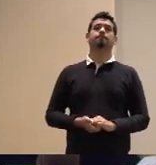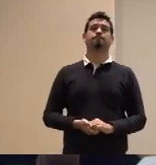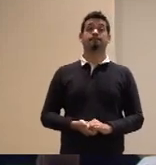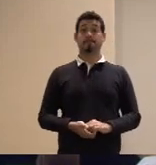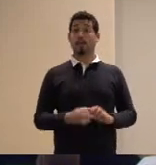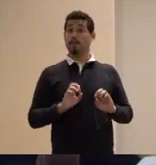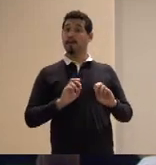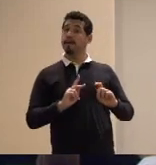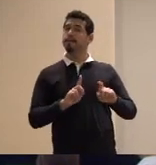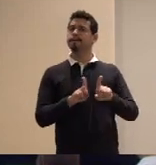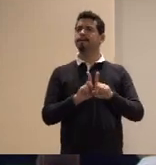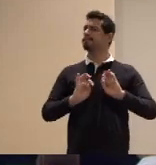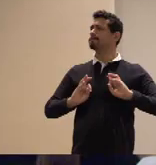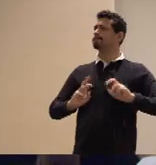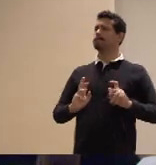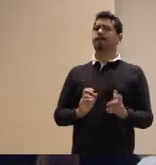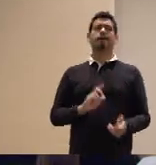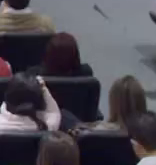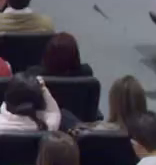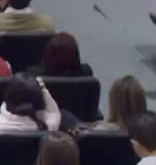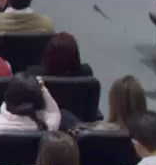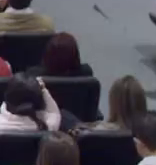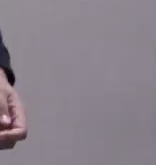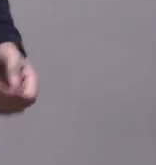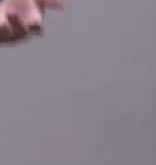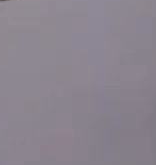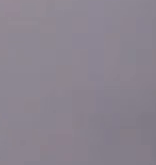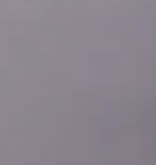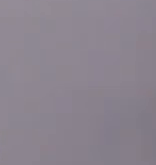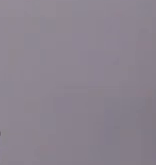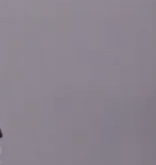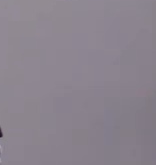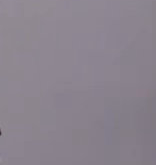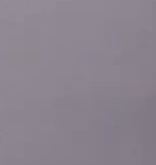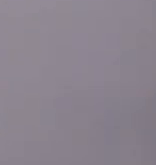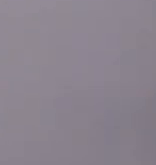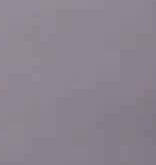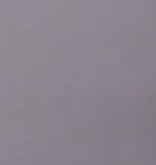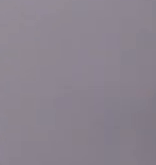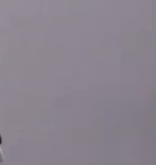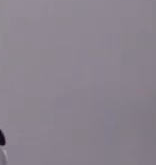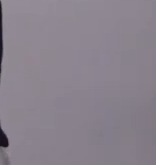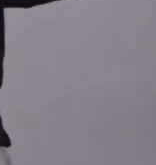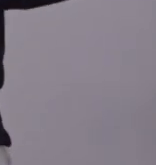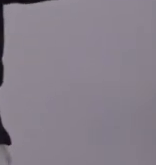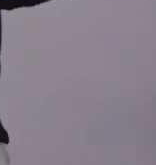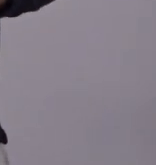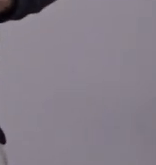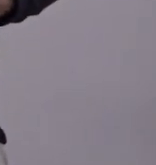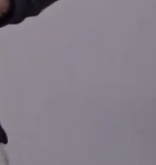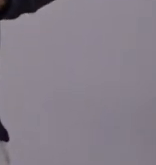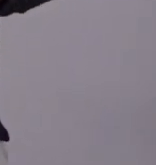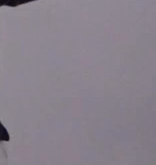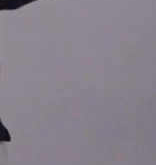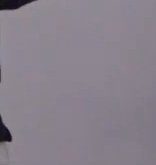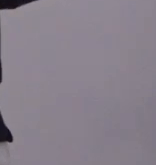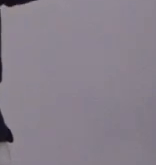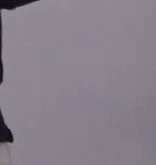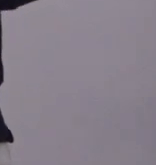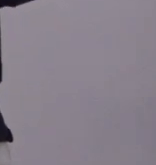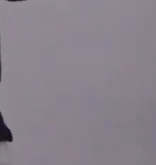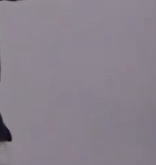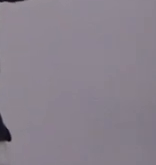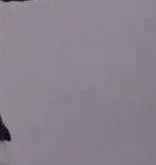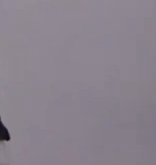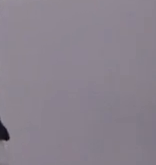Muito bem, senhoras e senhores, nós ainda gostaríamos de registrar aqui e agradecer a presença do prefeito, do excelentíssimo senhor prefeito de Campos Novos, Gilmar